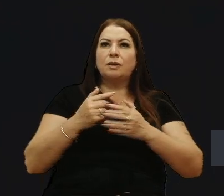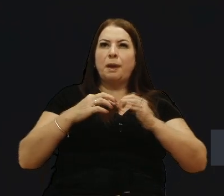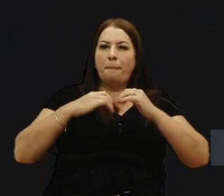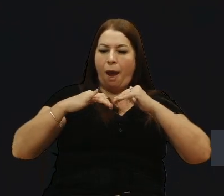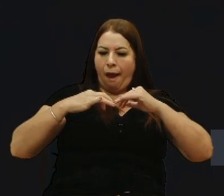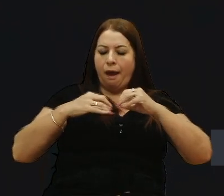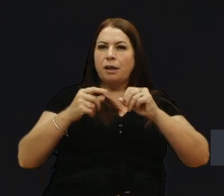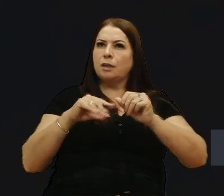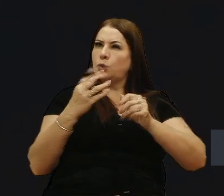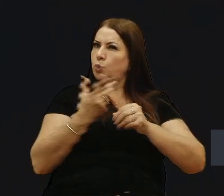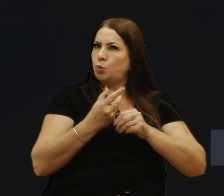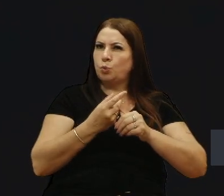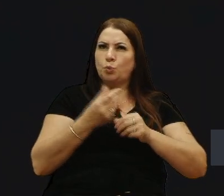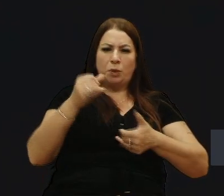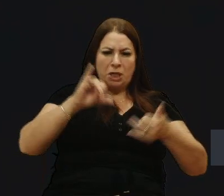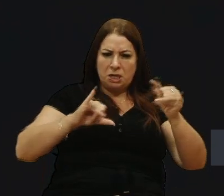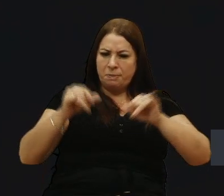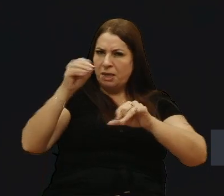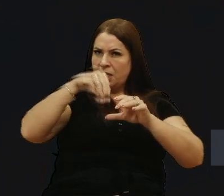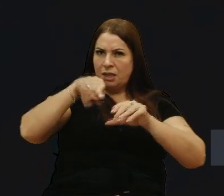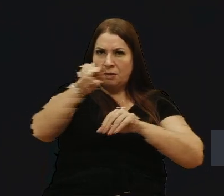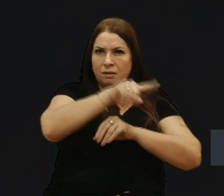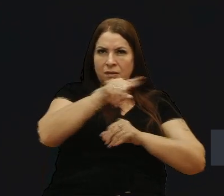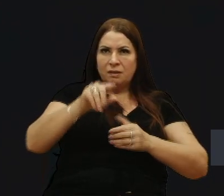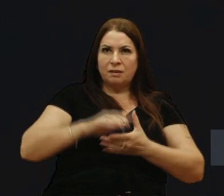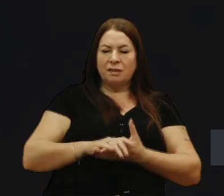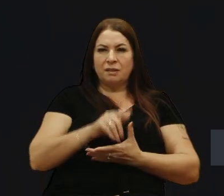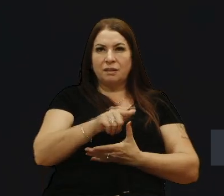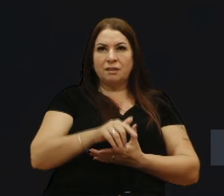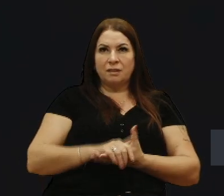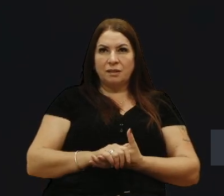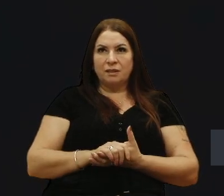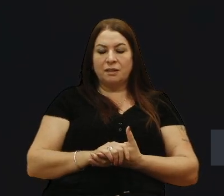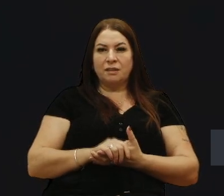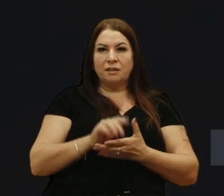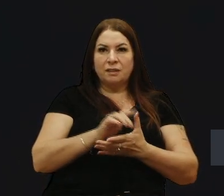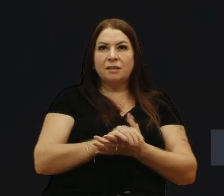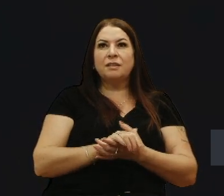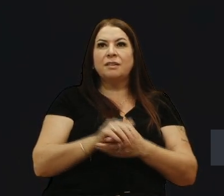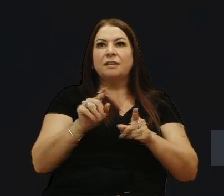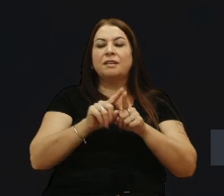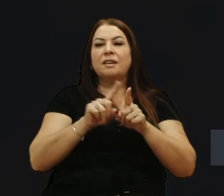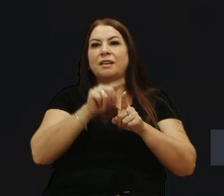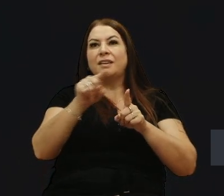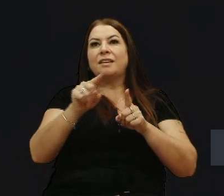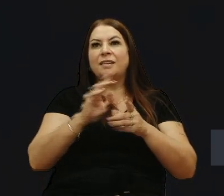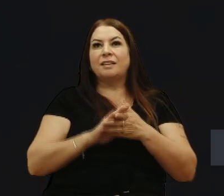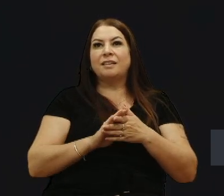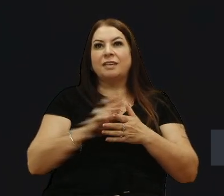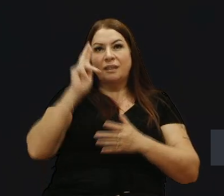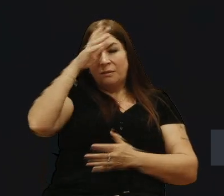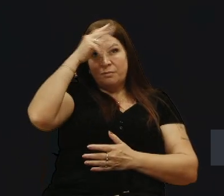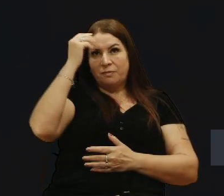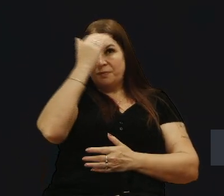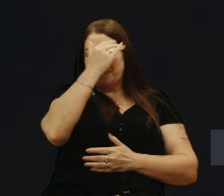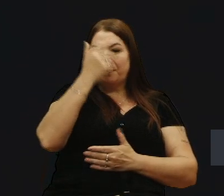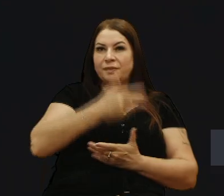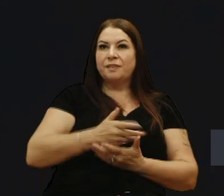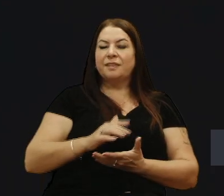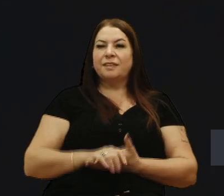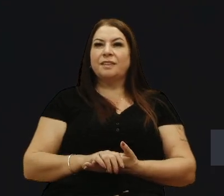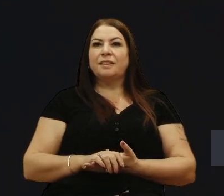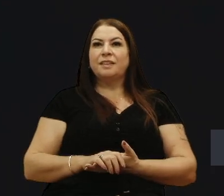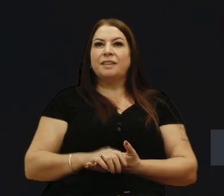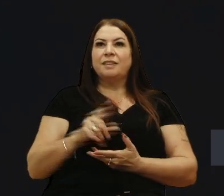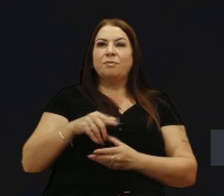né, a parte clínica, né, dentro desse castramóvel, que é uma grande conquista da comunidade, que o senhor, o prefeito Adiló, na sua administração, está